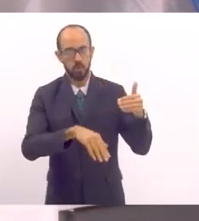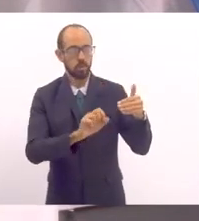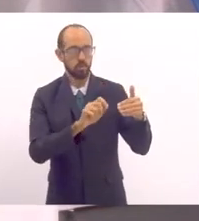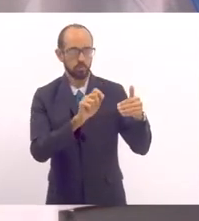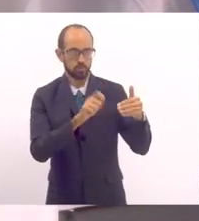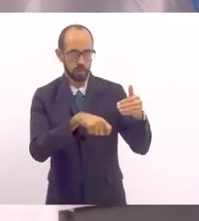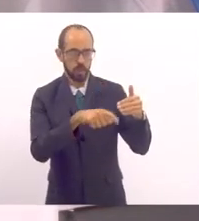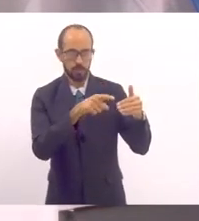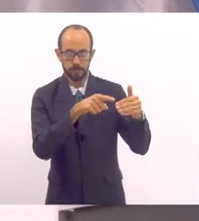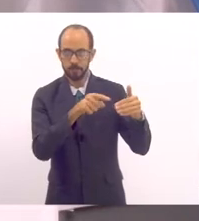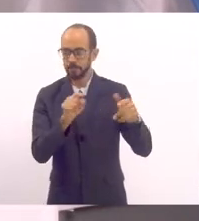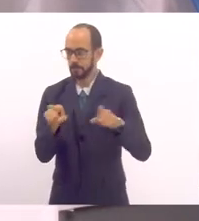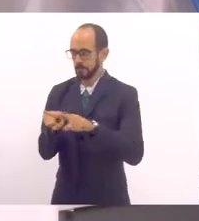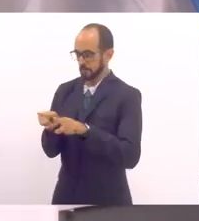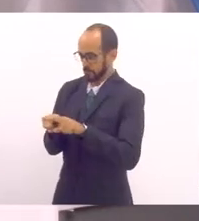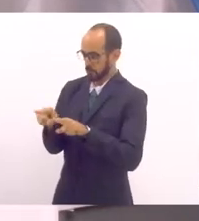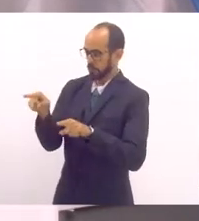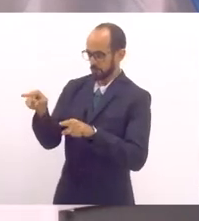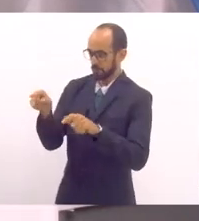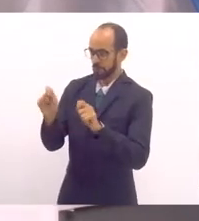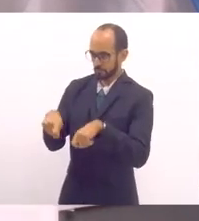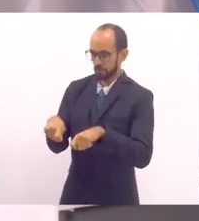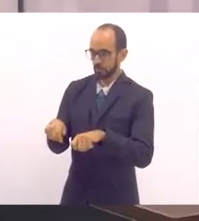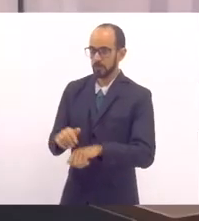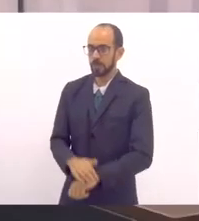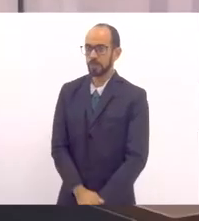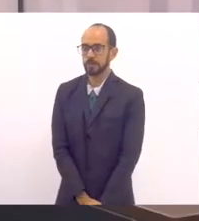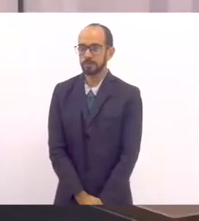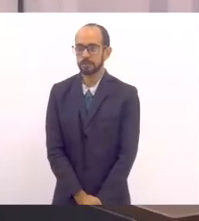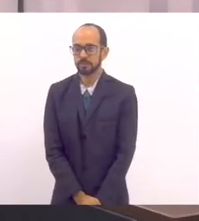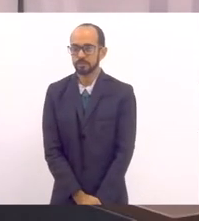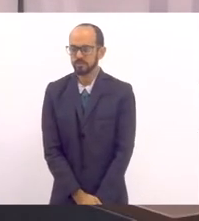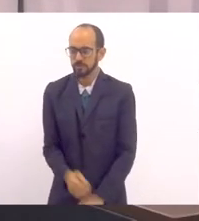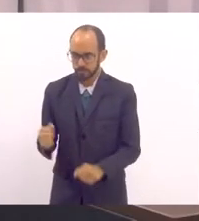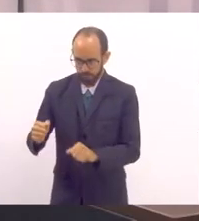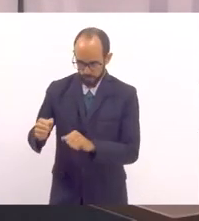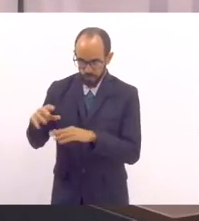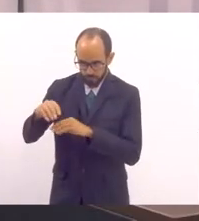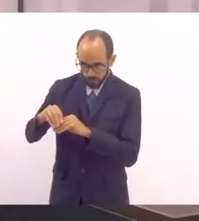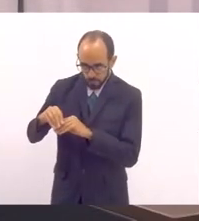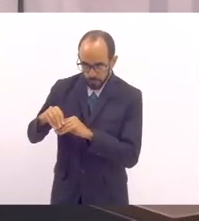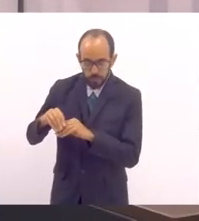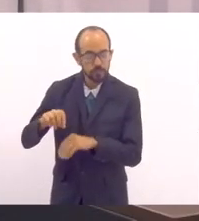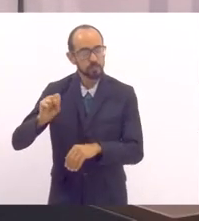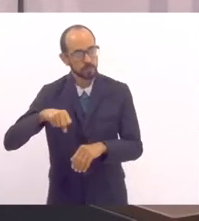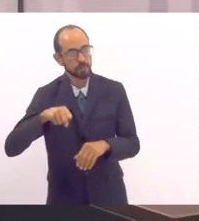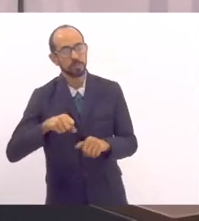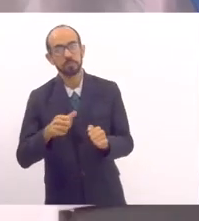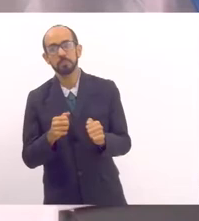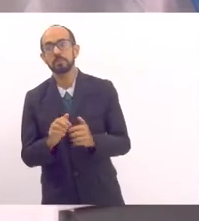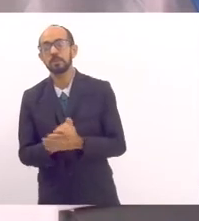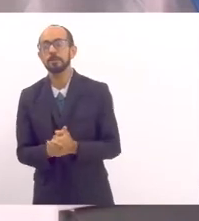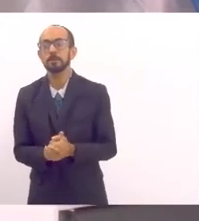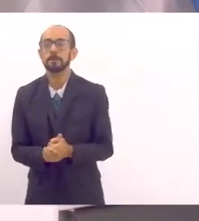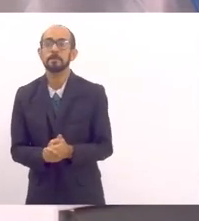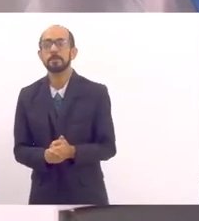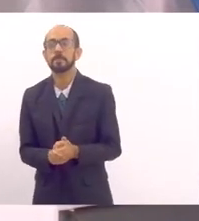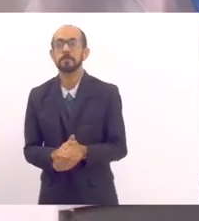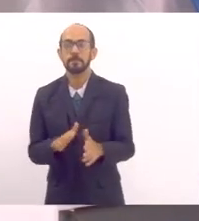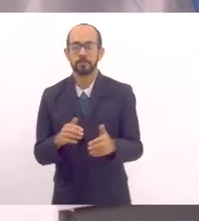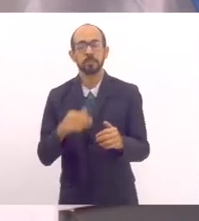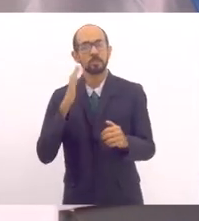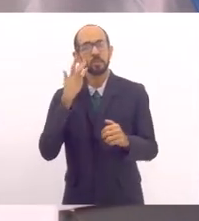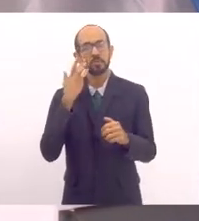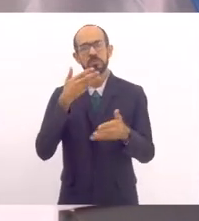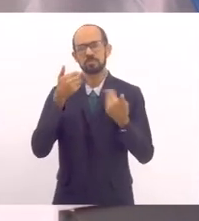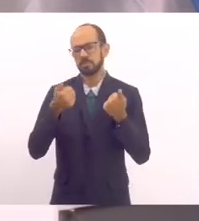englobo não, e do senhor também? Posso? Pode, eu vou passar, vou passar a palavra para o senhor, mas aí eu acho que fica mais